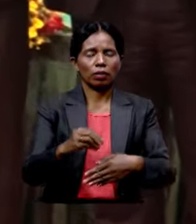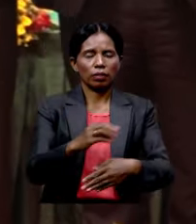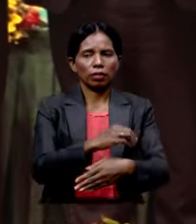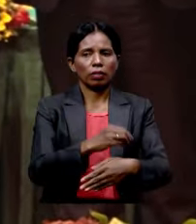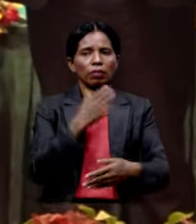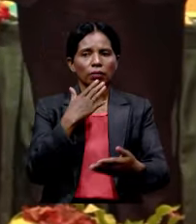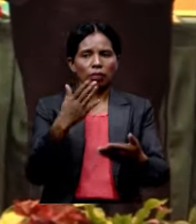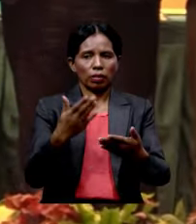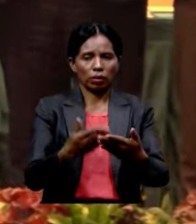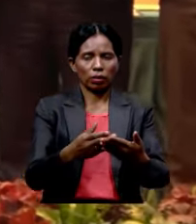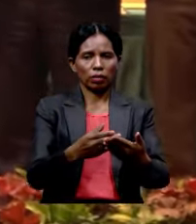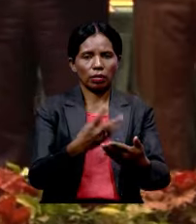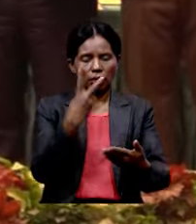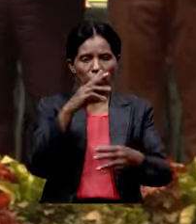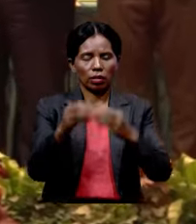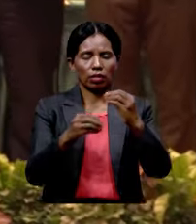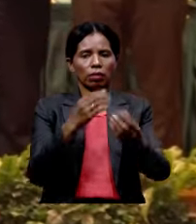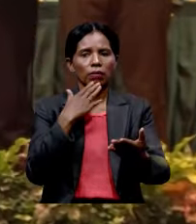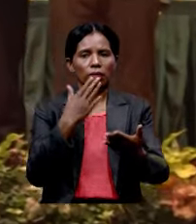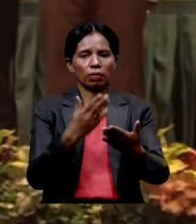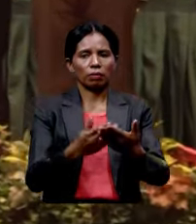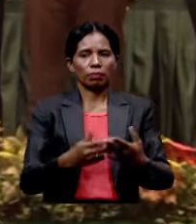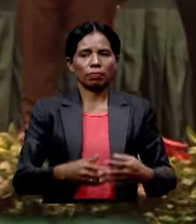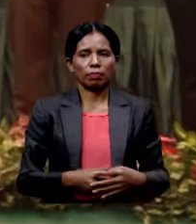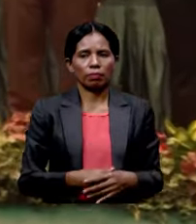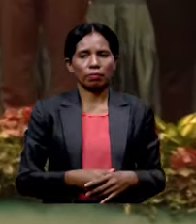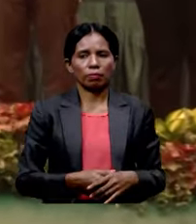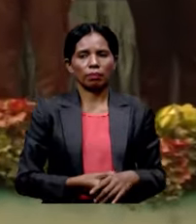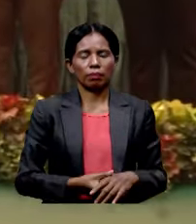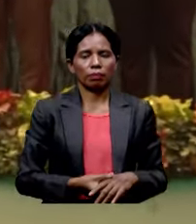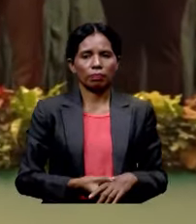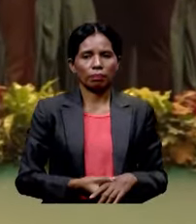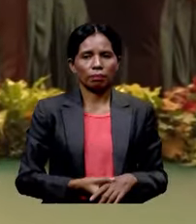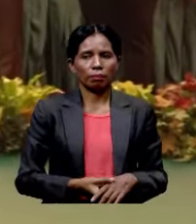no sanitária no plataforma Macau. Adérito Ximenes, GMN.